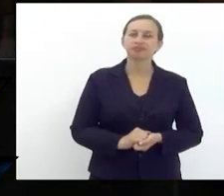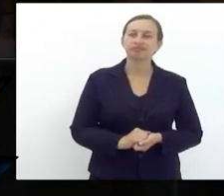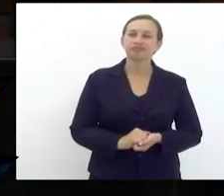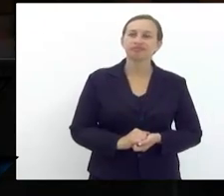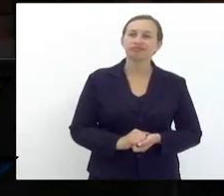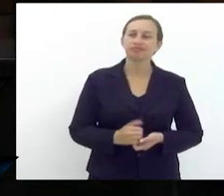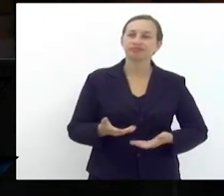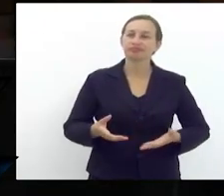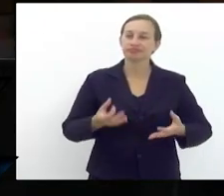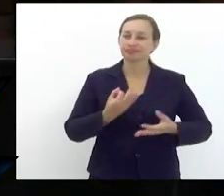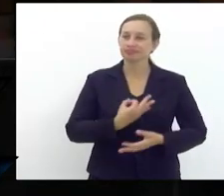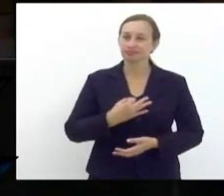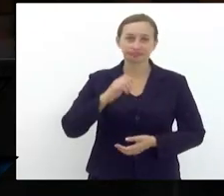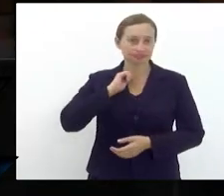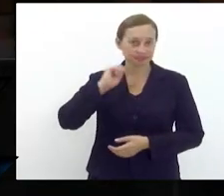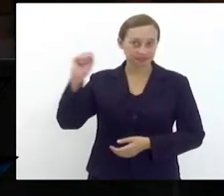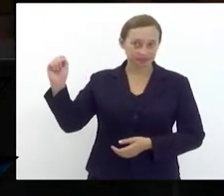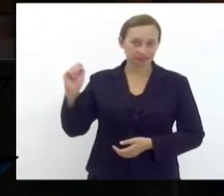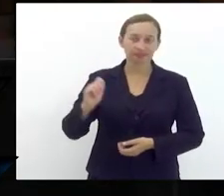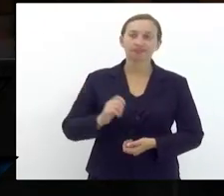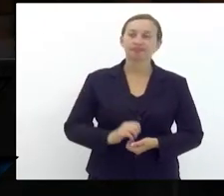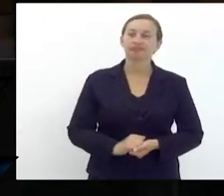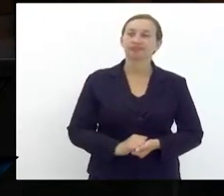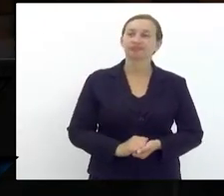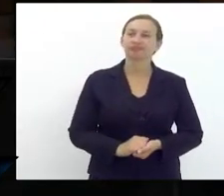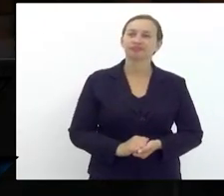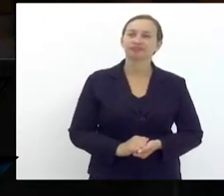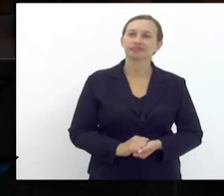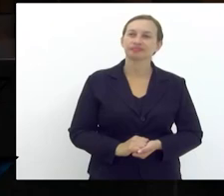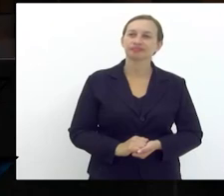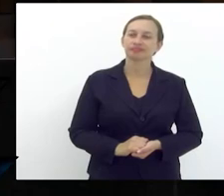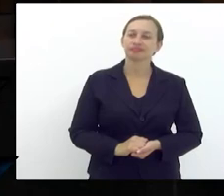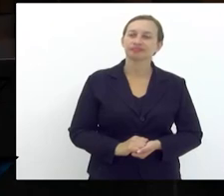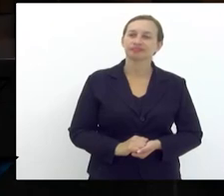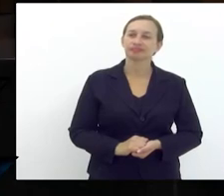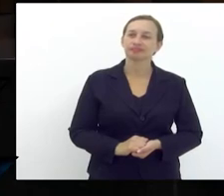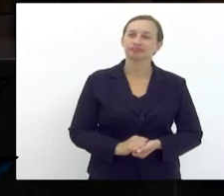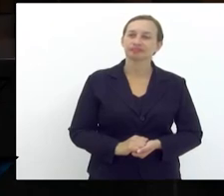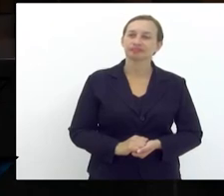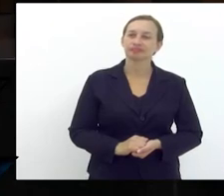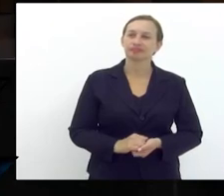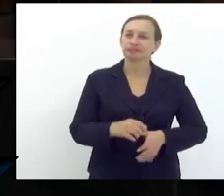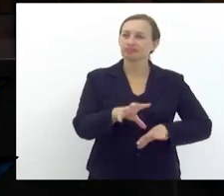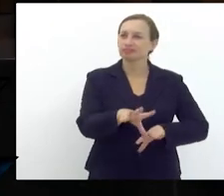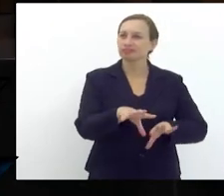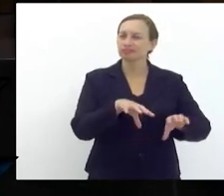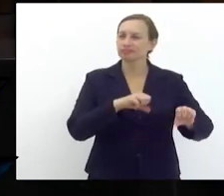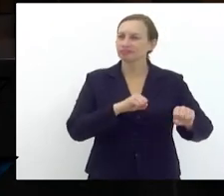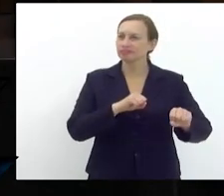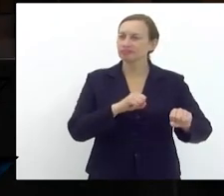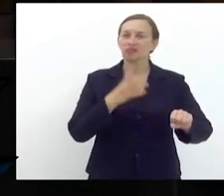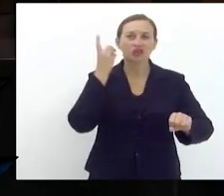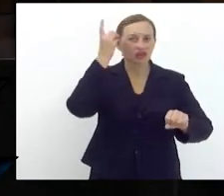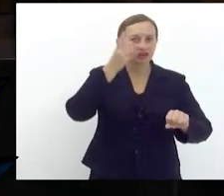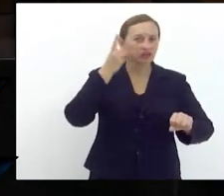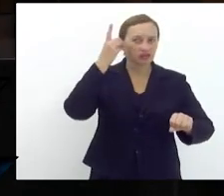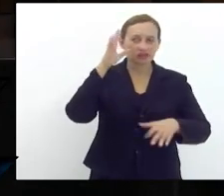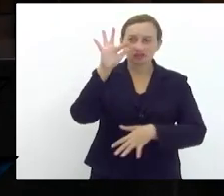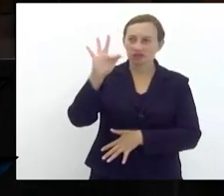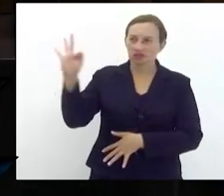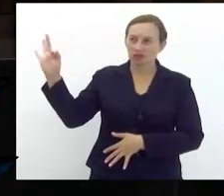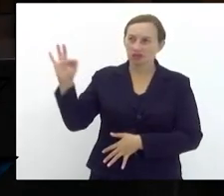a medalha Tiradentes e seu respectivo diploma ao deputado federal